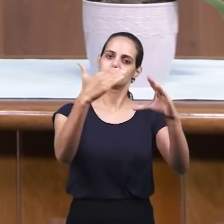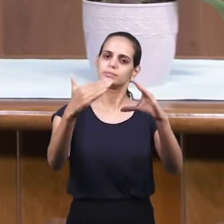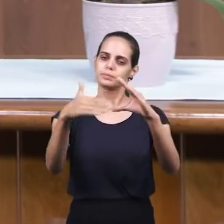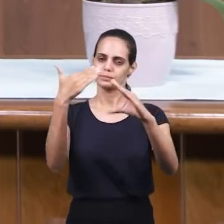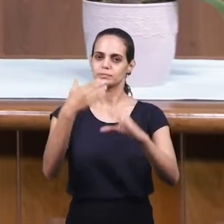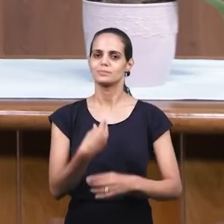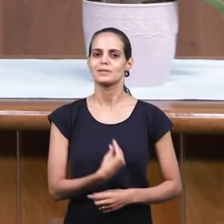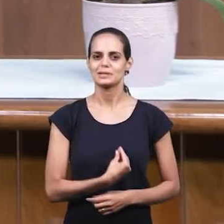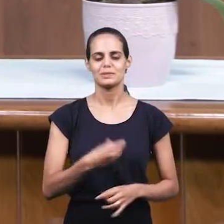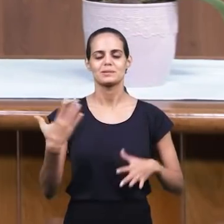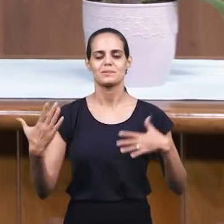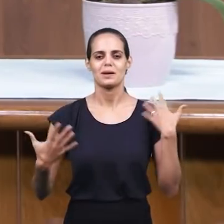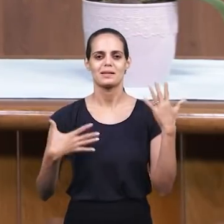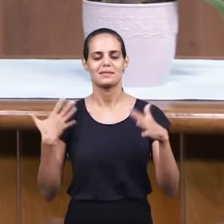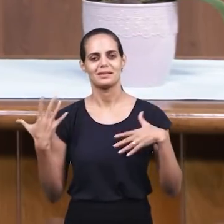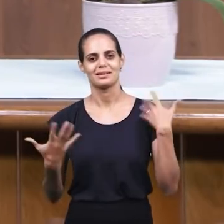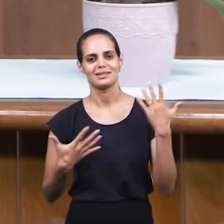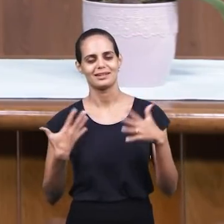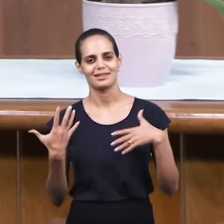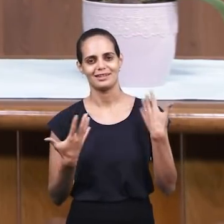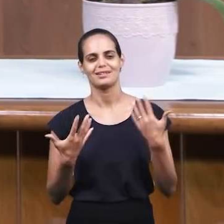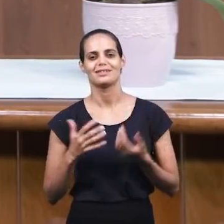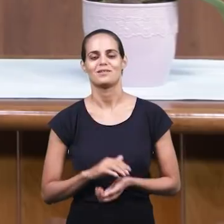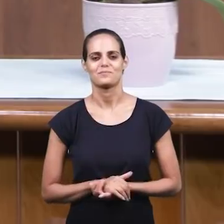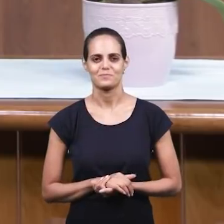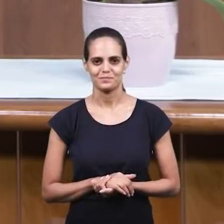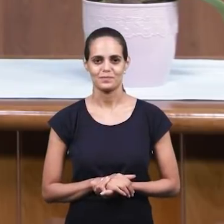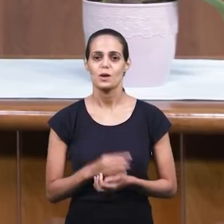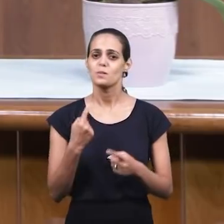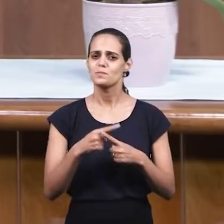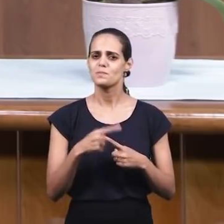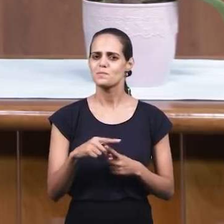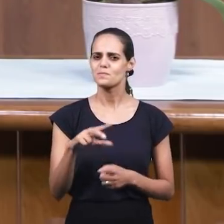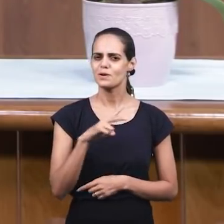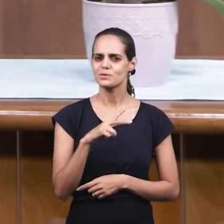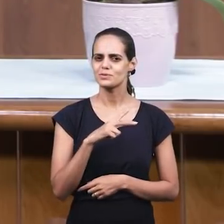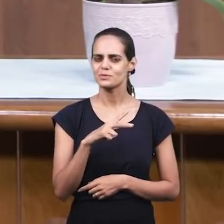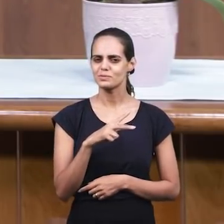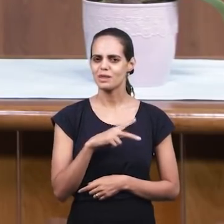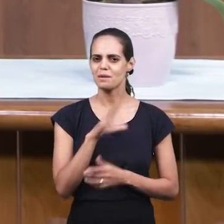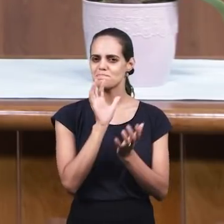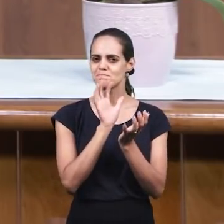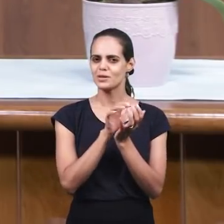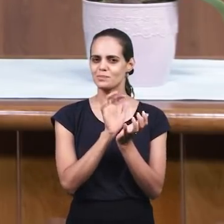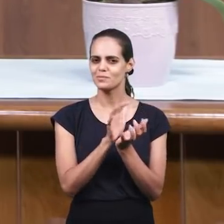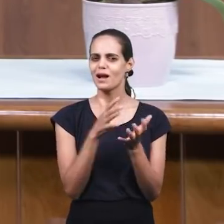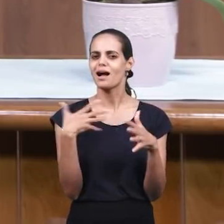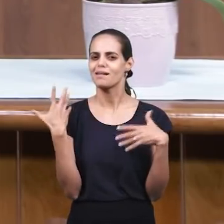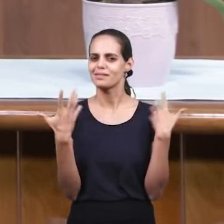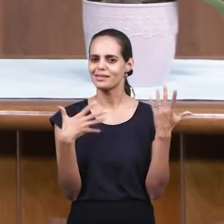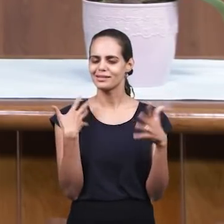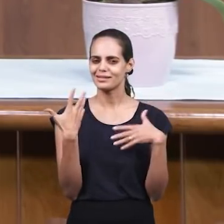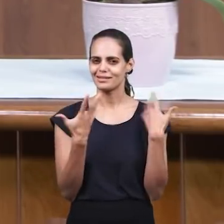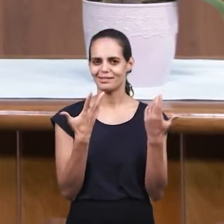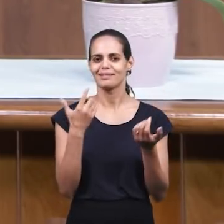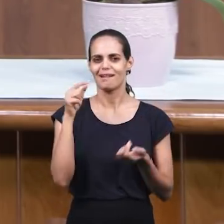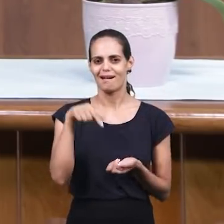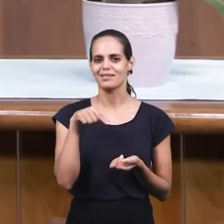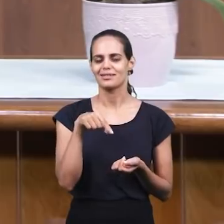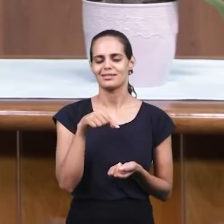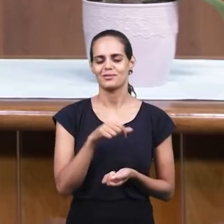ter a participação dos nossos irmãos do Nordeste, né, de forma particular dos nossos irmãos do estado de Pernambuco, nessa